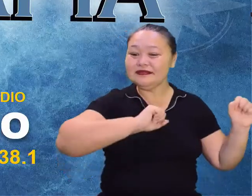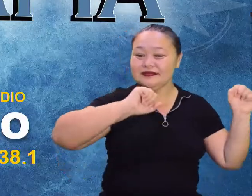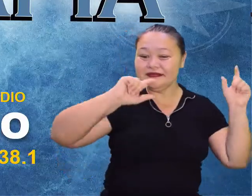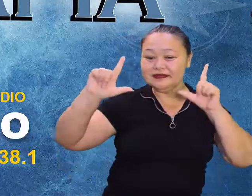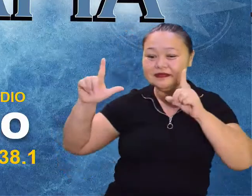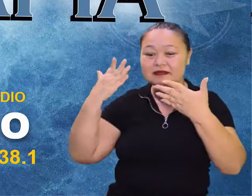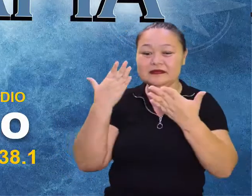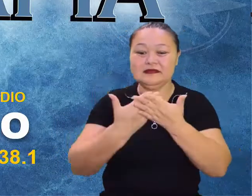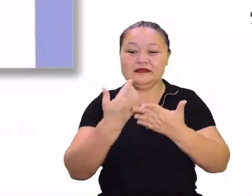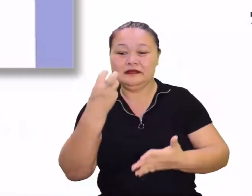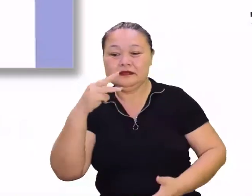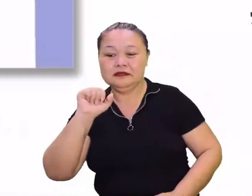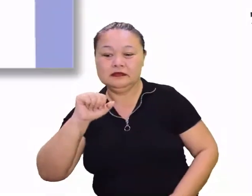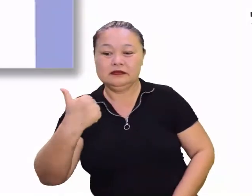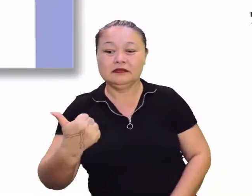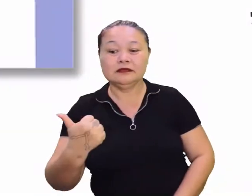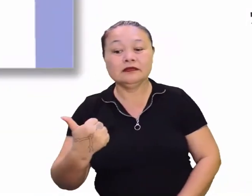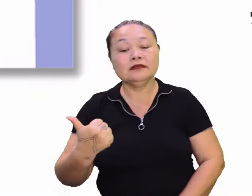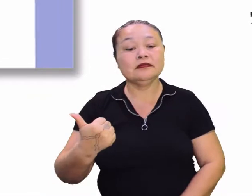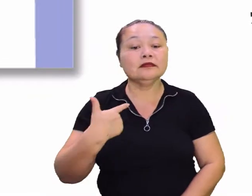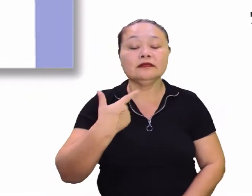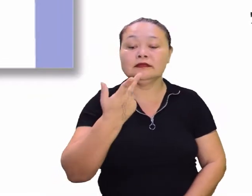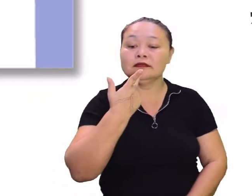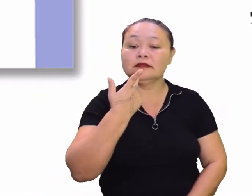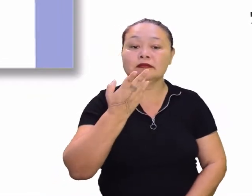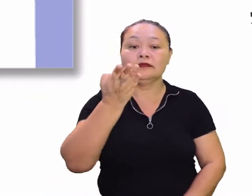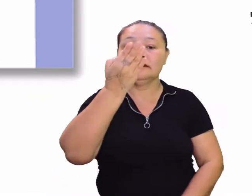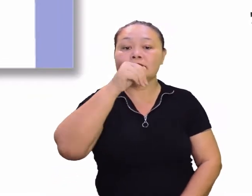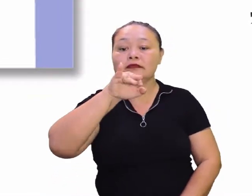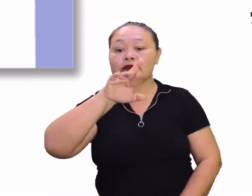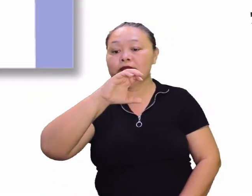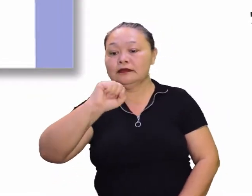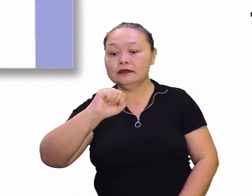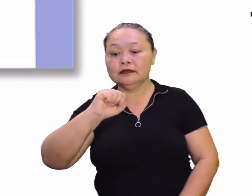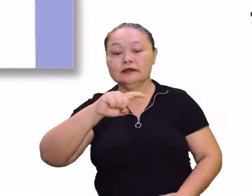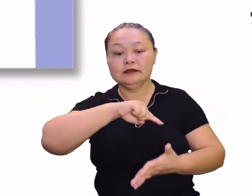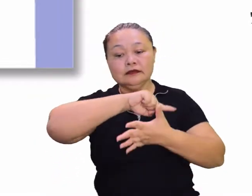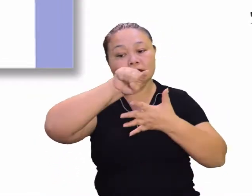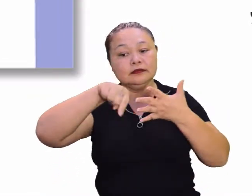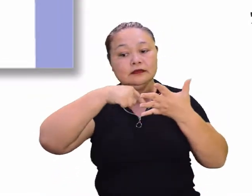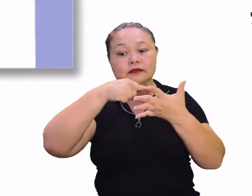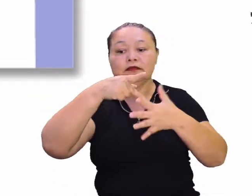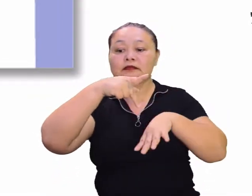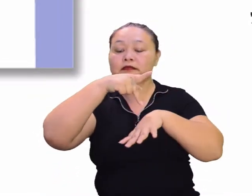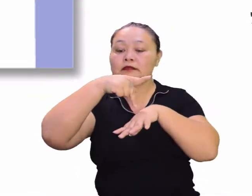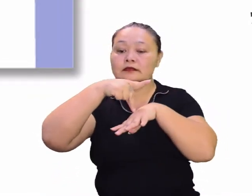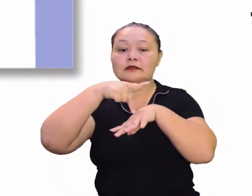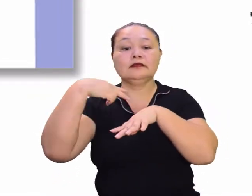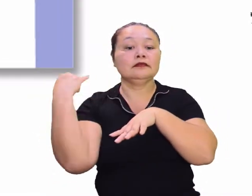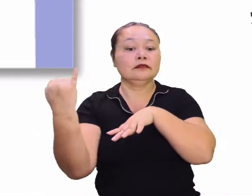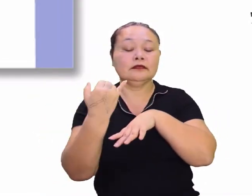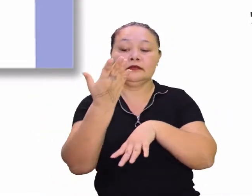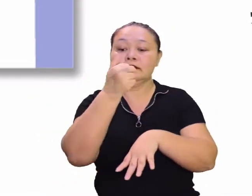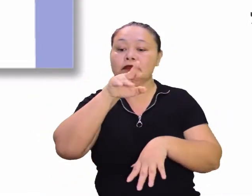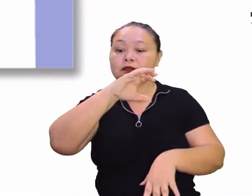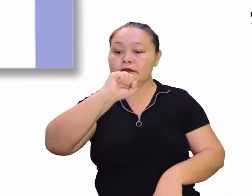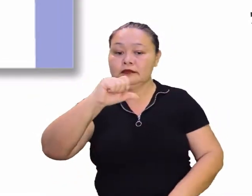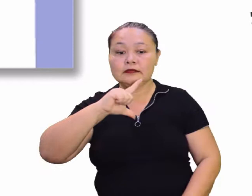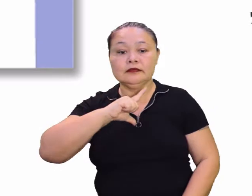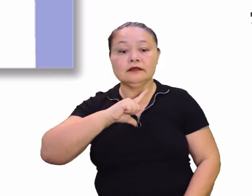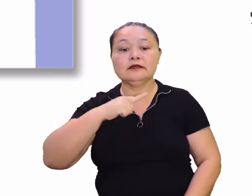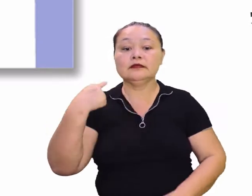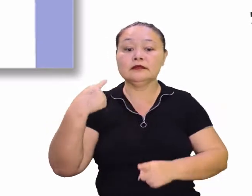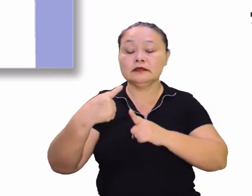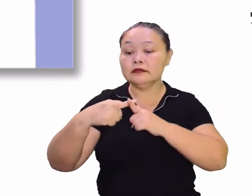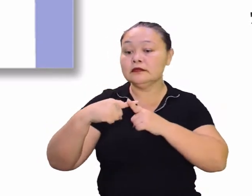tela, aula 38.1. Nós vamos falar sobre BRICS, a importância do BRICS, a questão